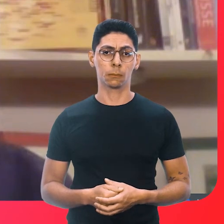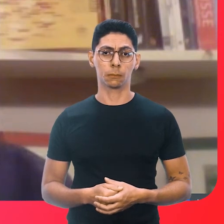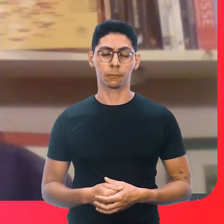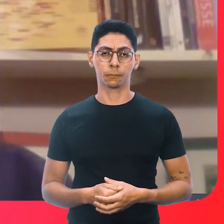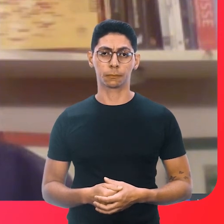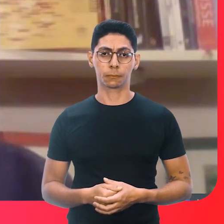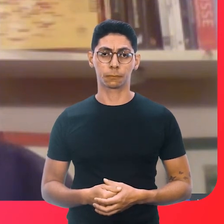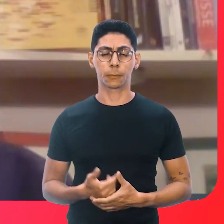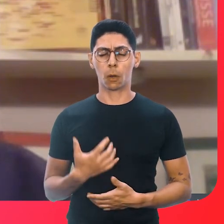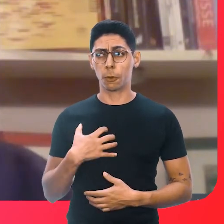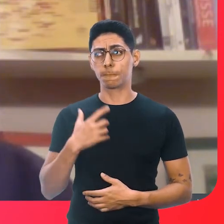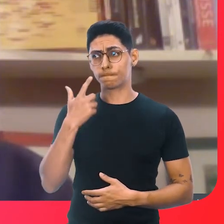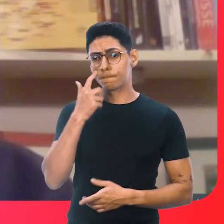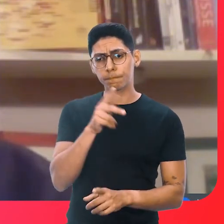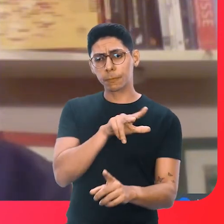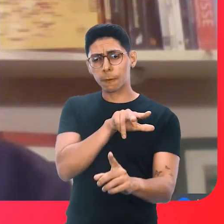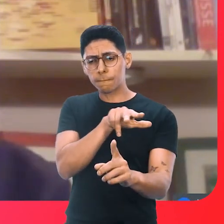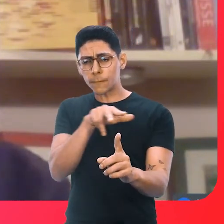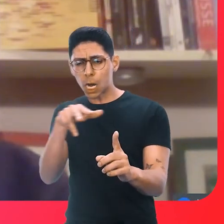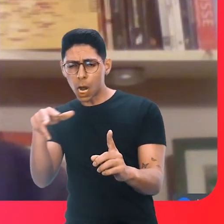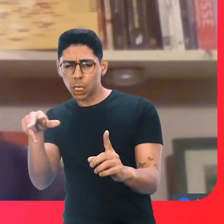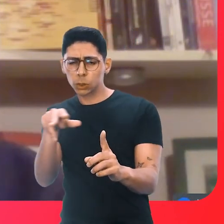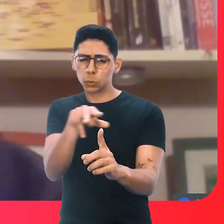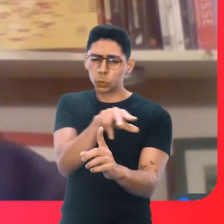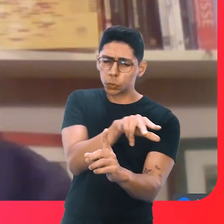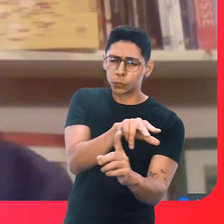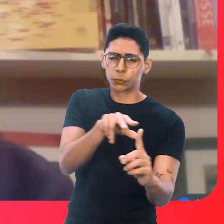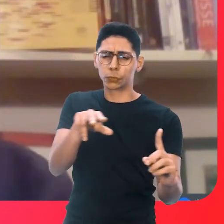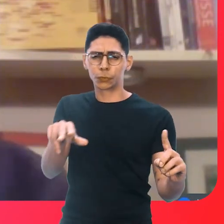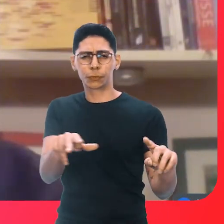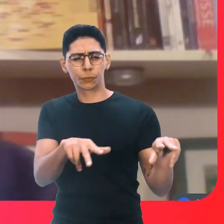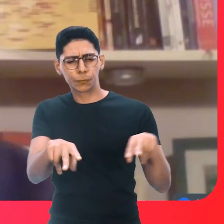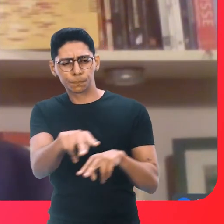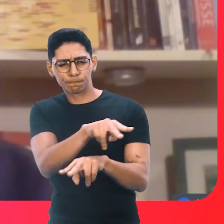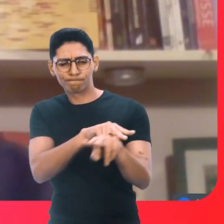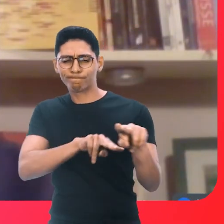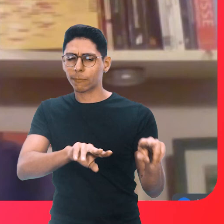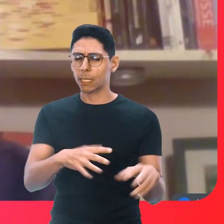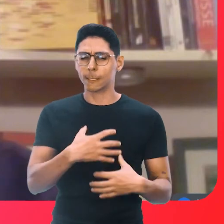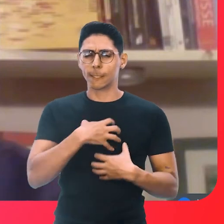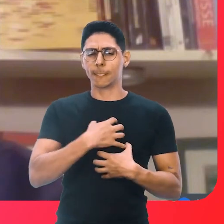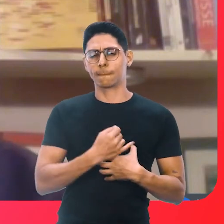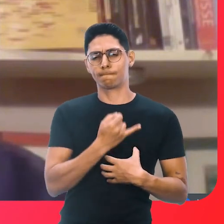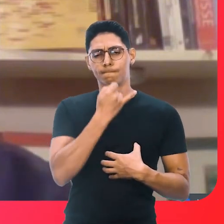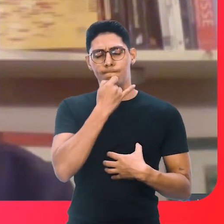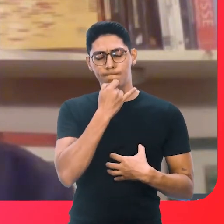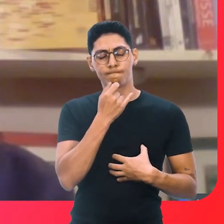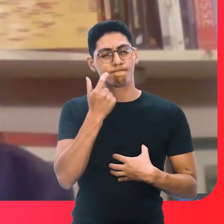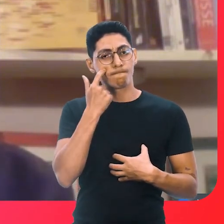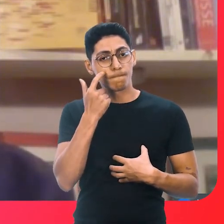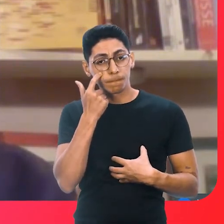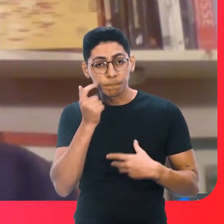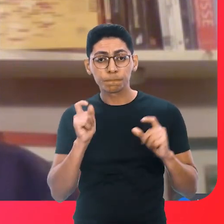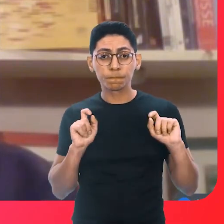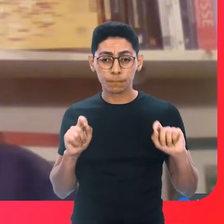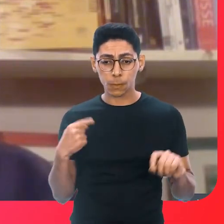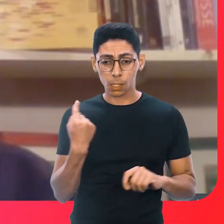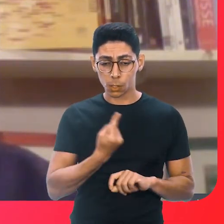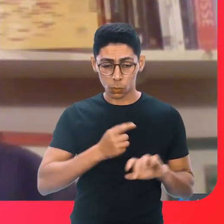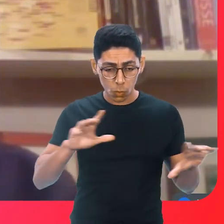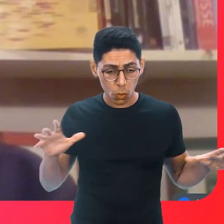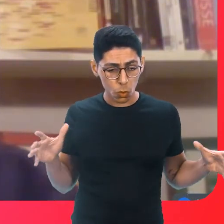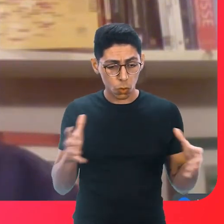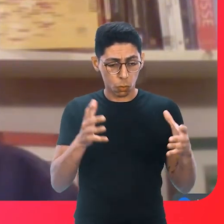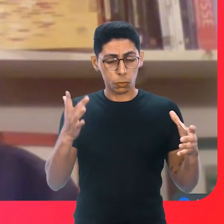eu vejo com muita tristeza essa situação e vejo que nós não, enquanto movimento de pessoas com deficiência, em